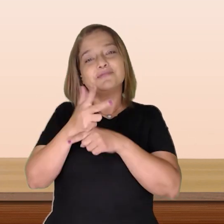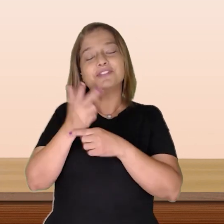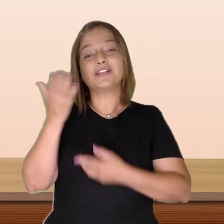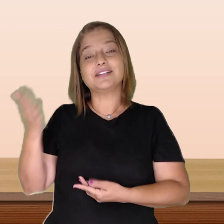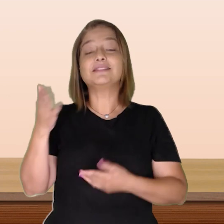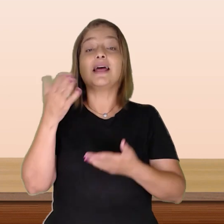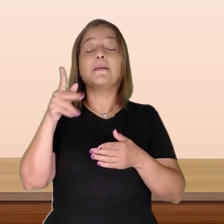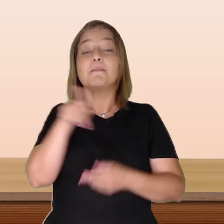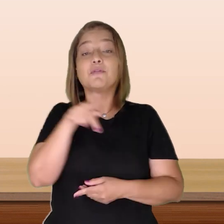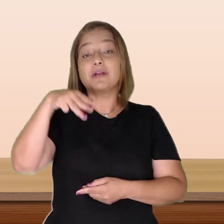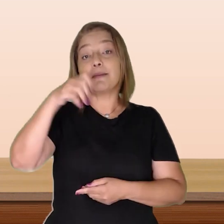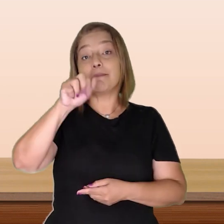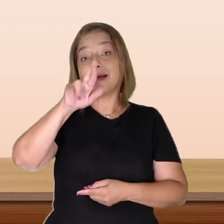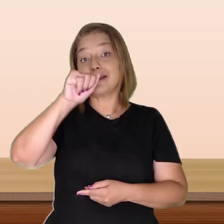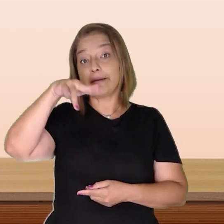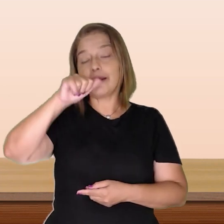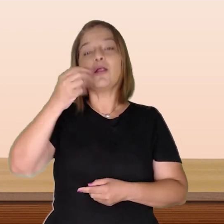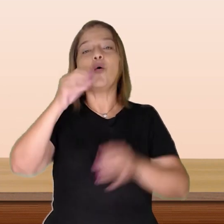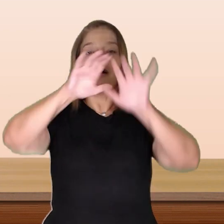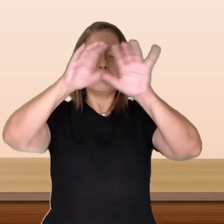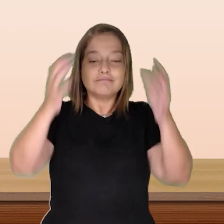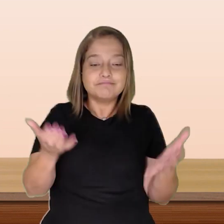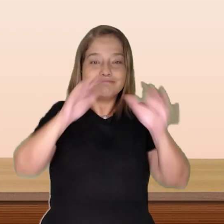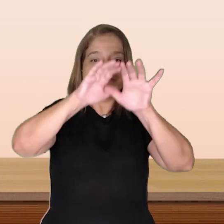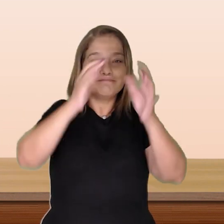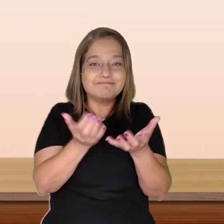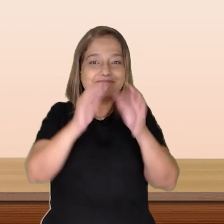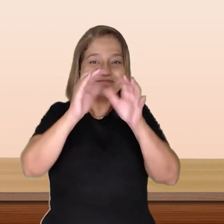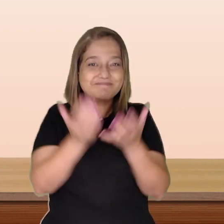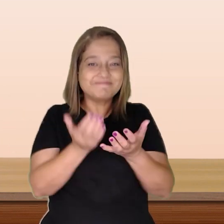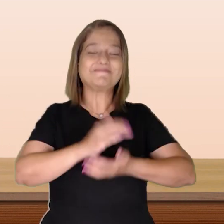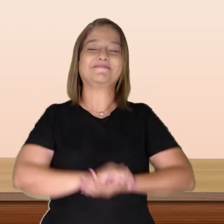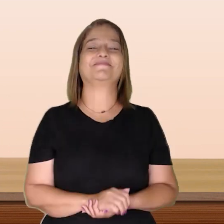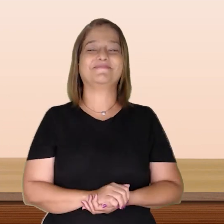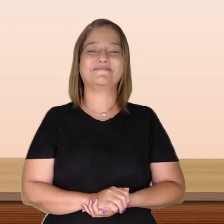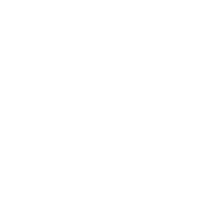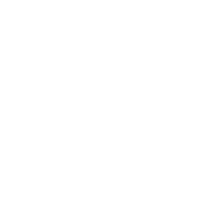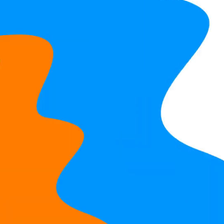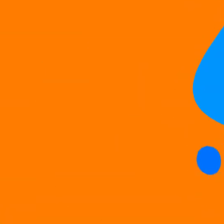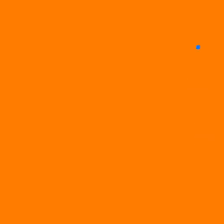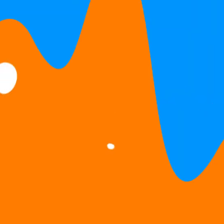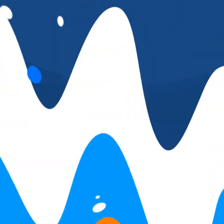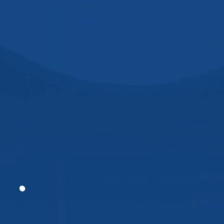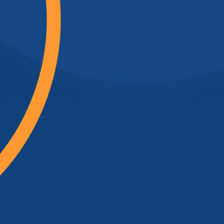assistir a uma aula da professora Mariana sobre camadas da Terra.